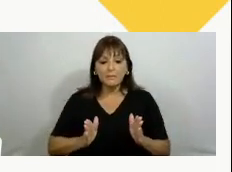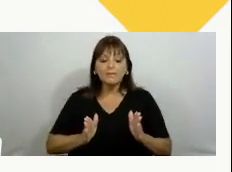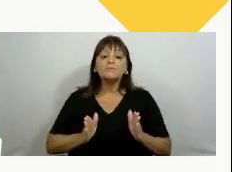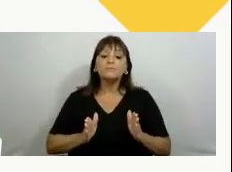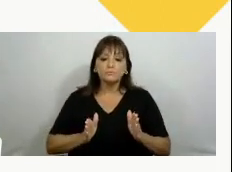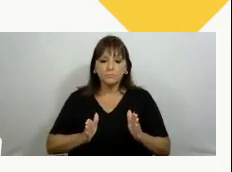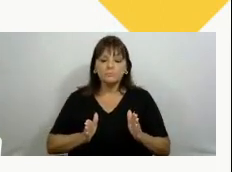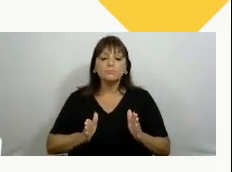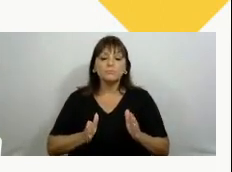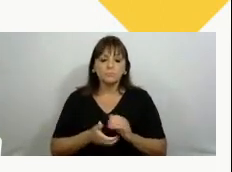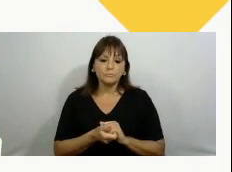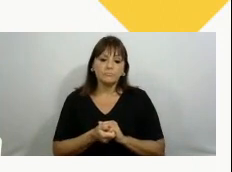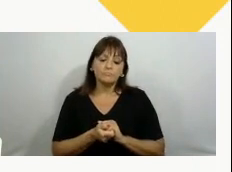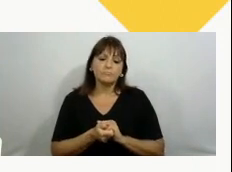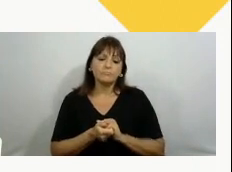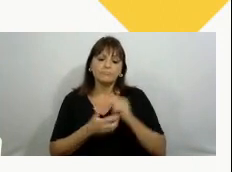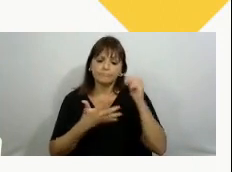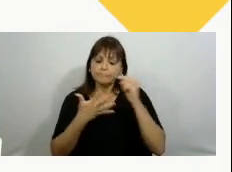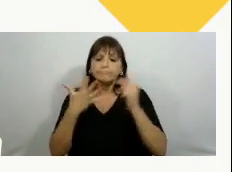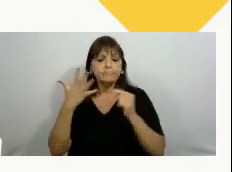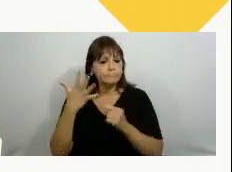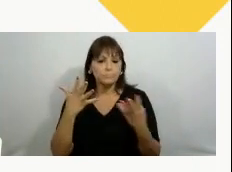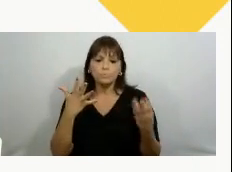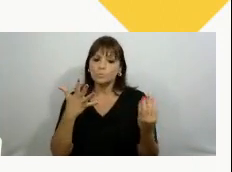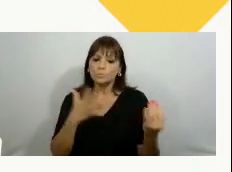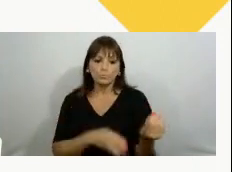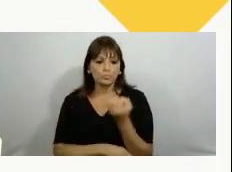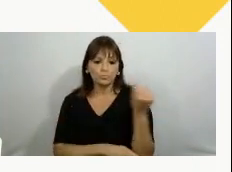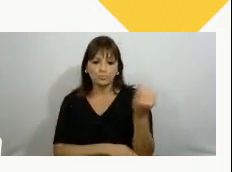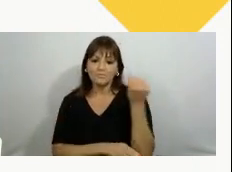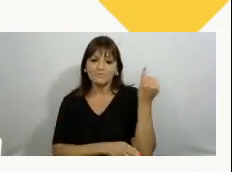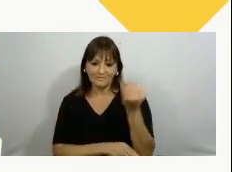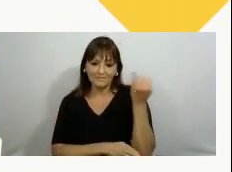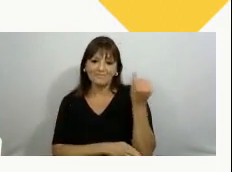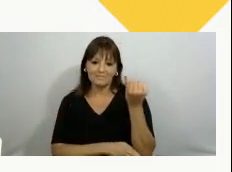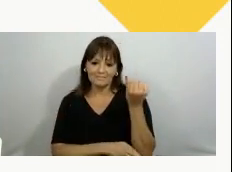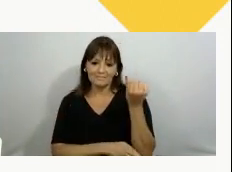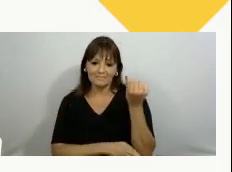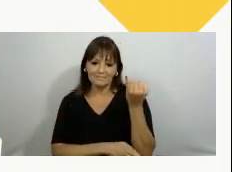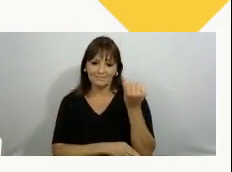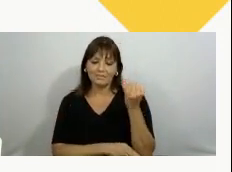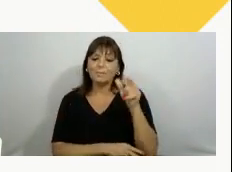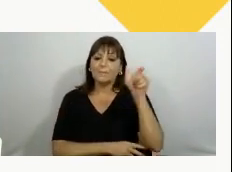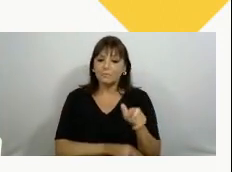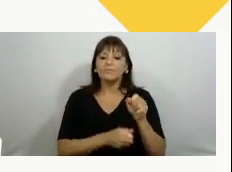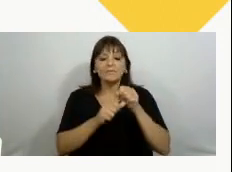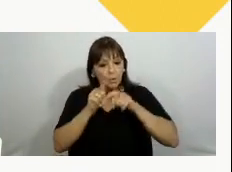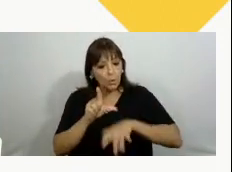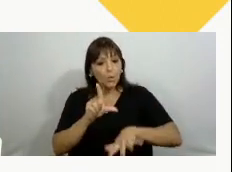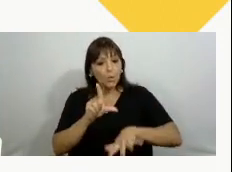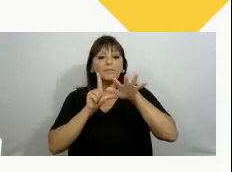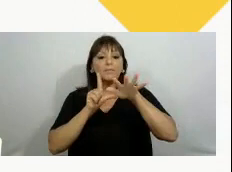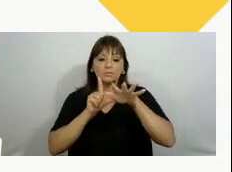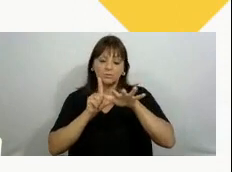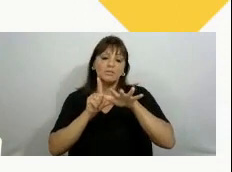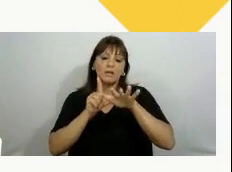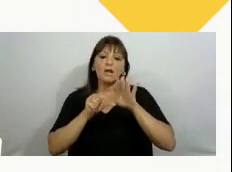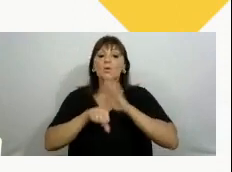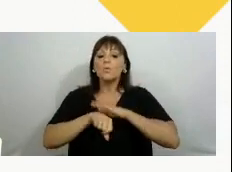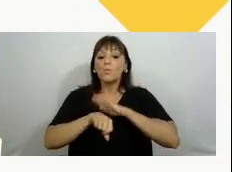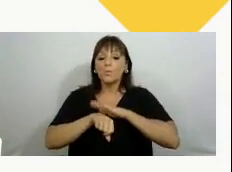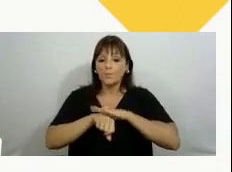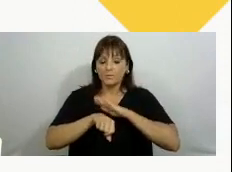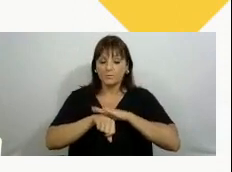são itens de extrema importância para fazer a pessoa compartilhar do todo daquele momento. E além